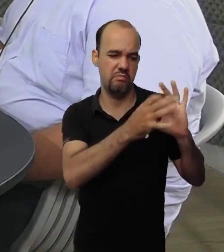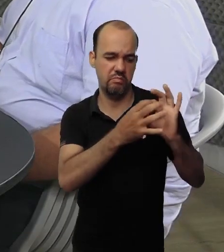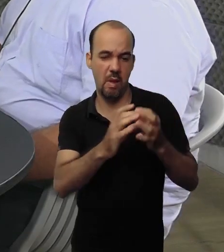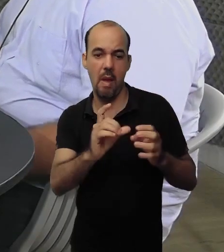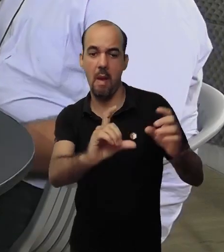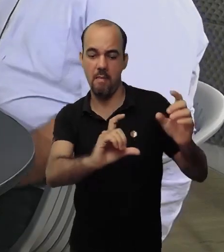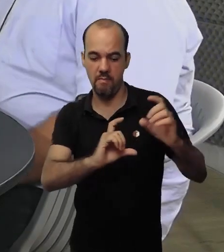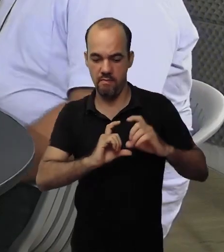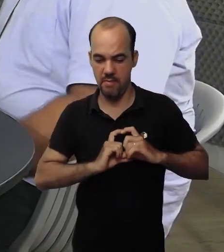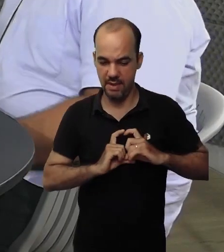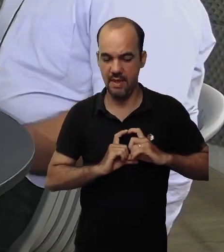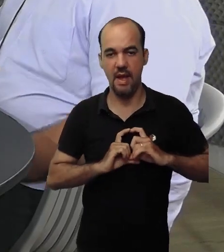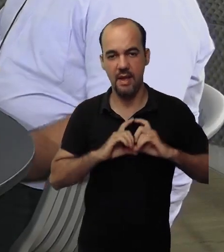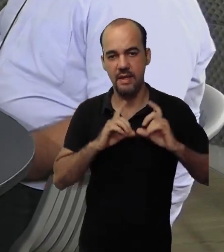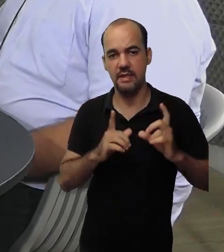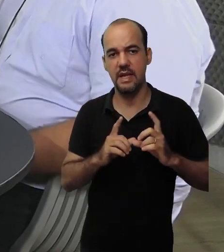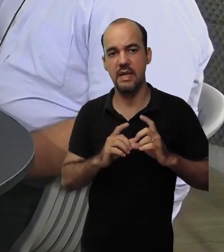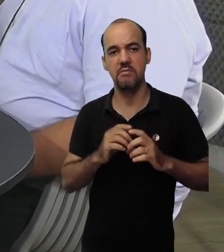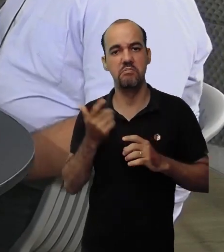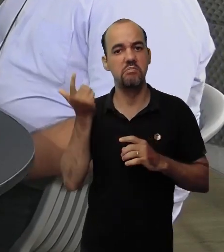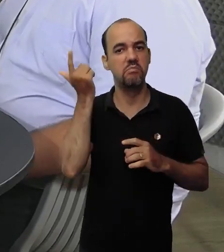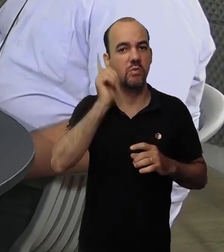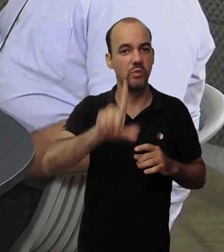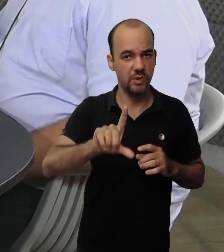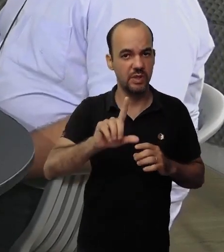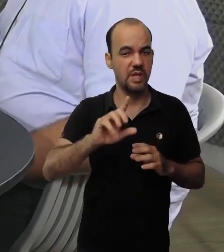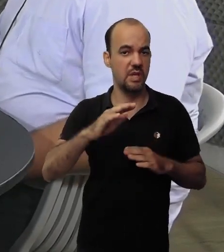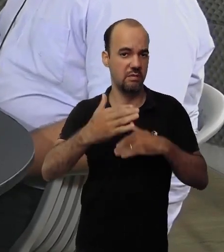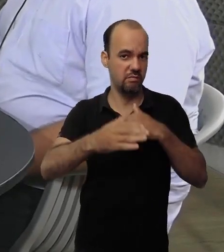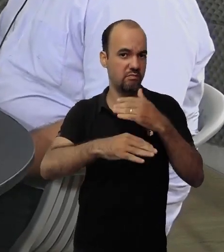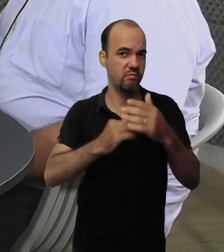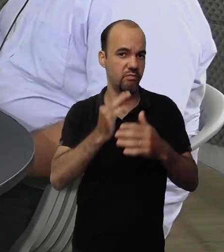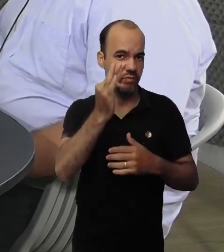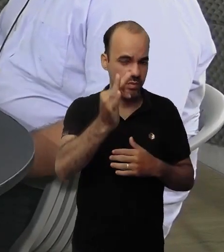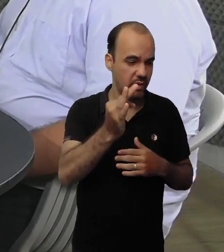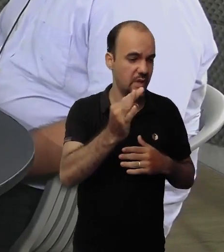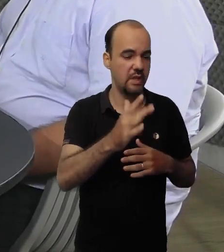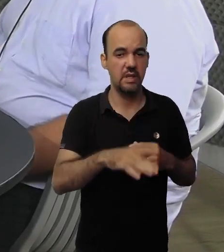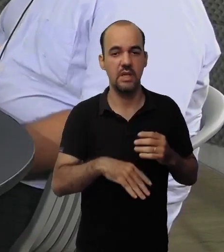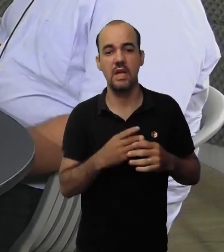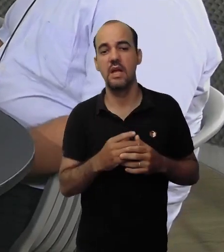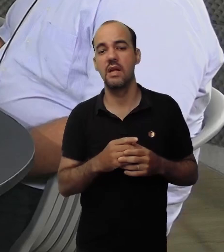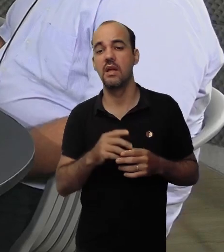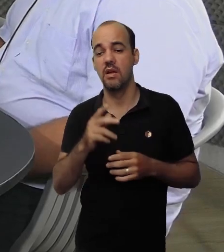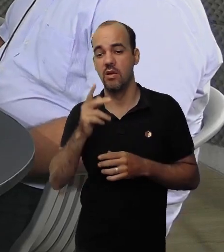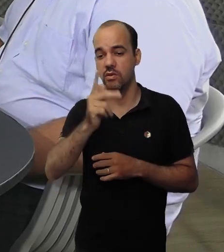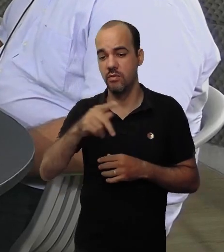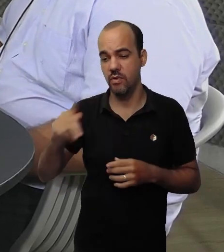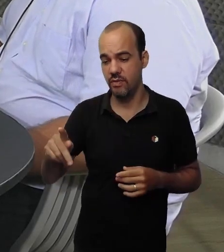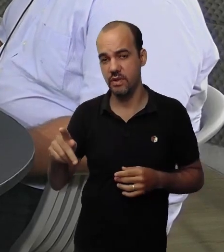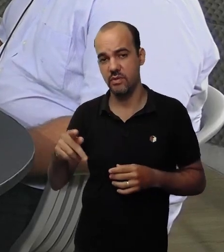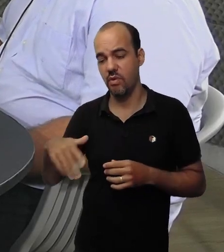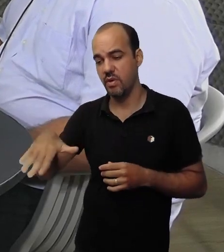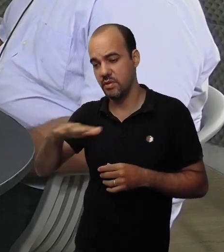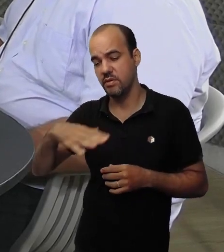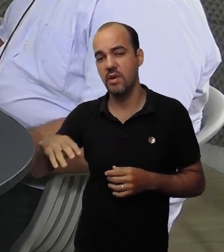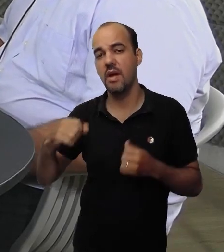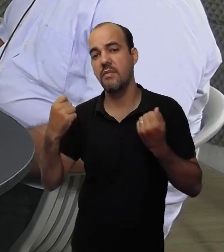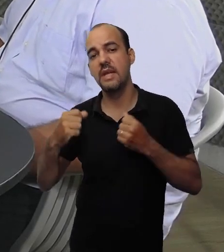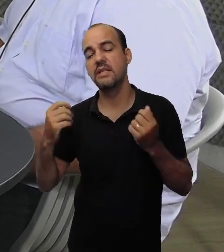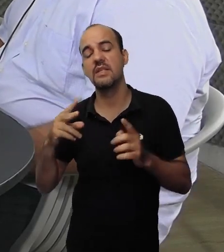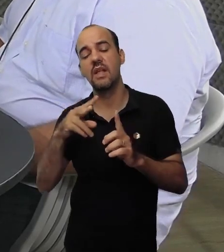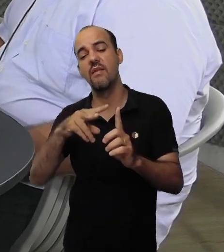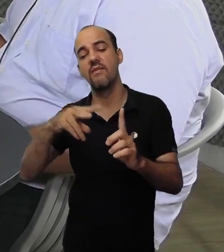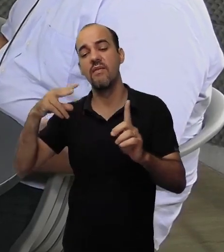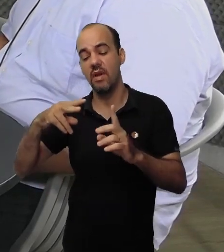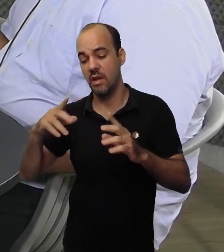chegar. Porque os professores precisam se enxergar